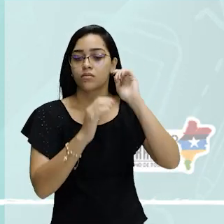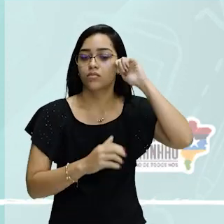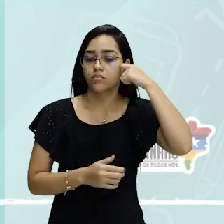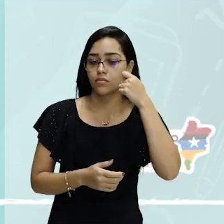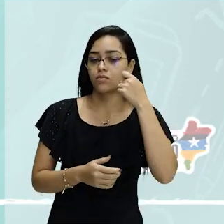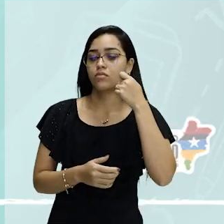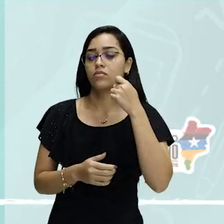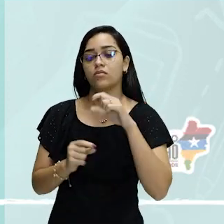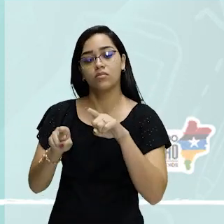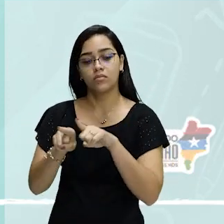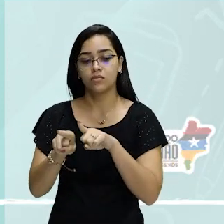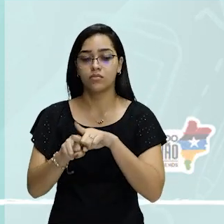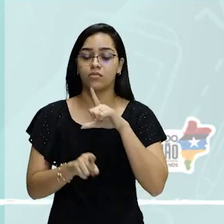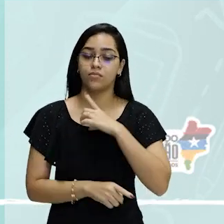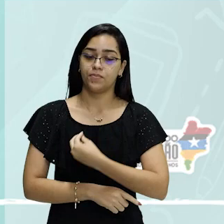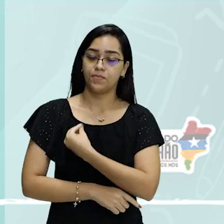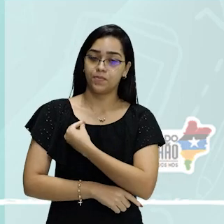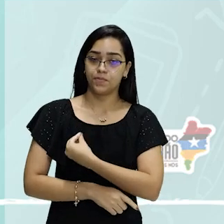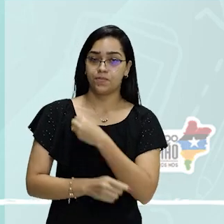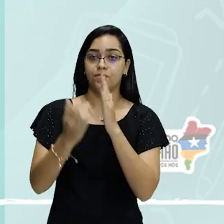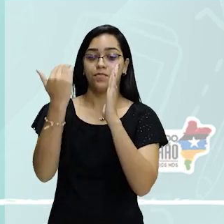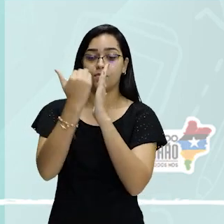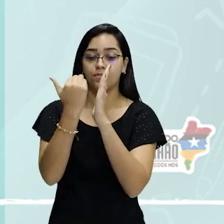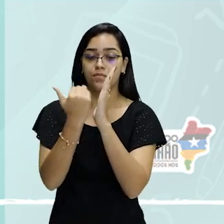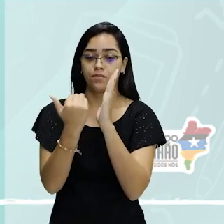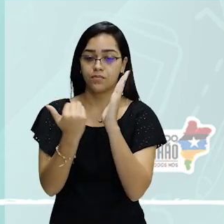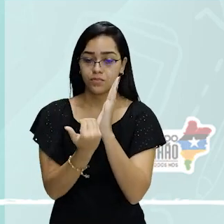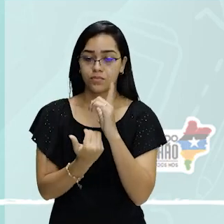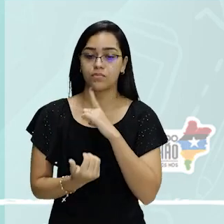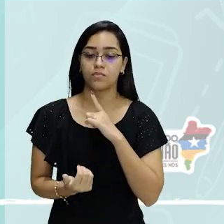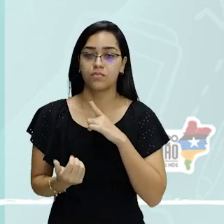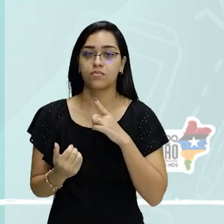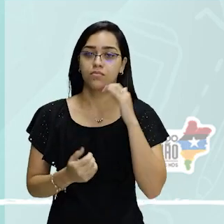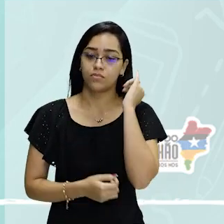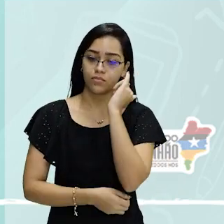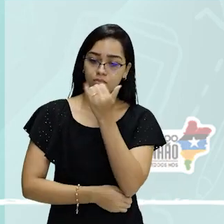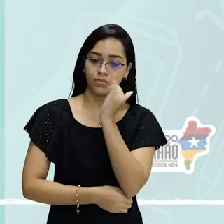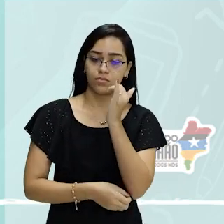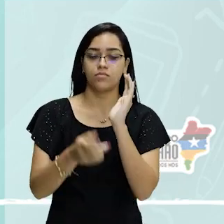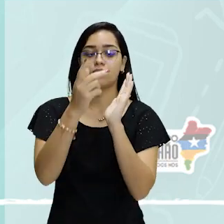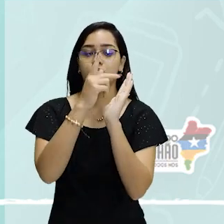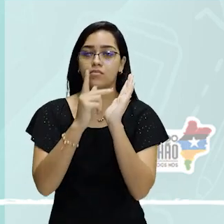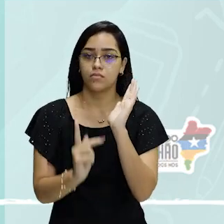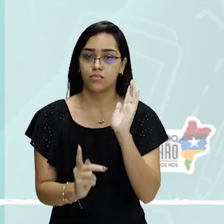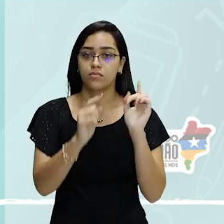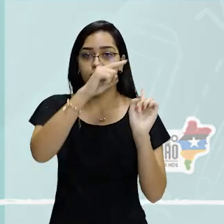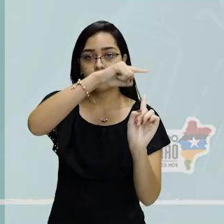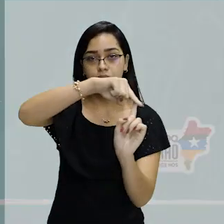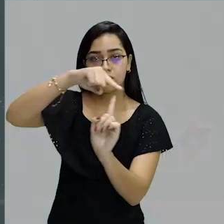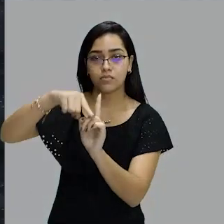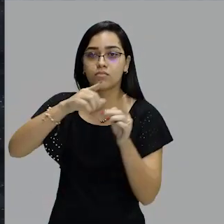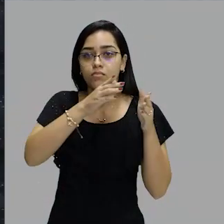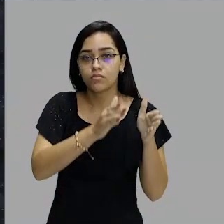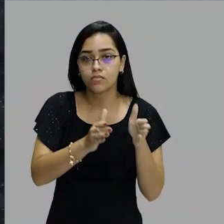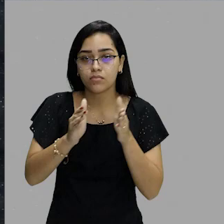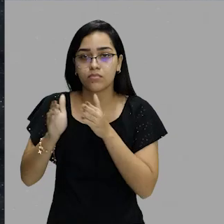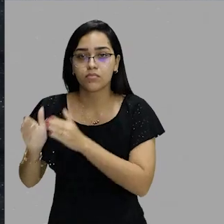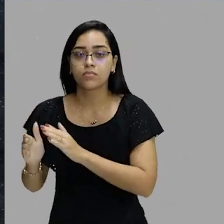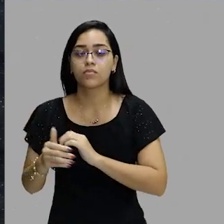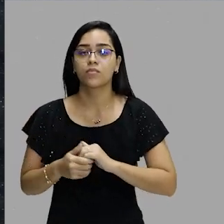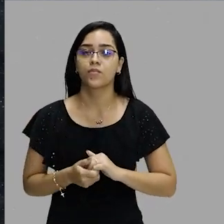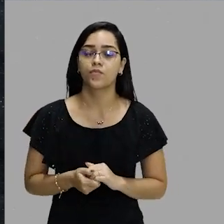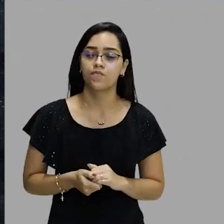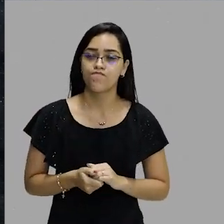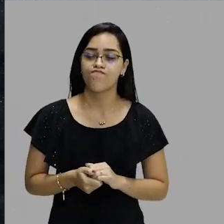subjetividade de negras e negros, de suas vivências e de seu ponto de vista, que se tecem narrativas e poemas assim